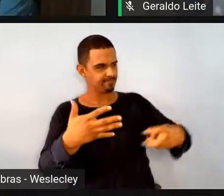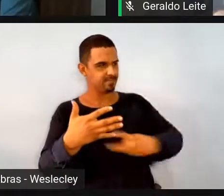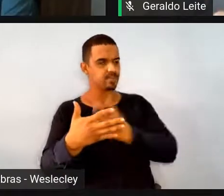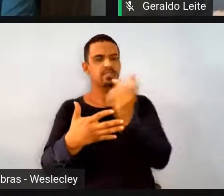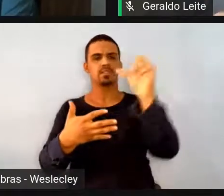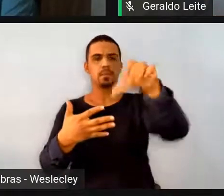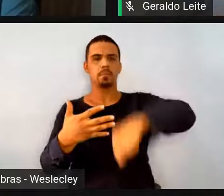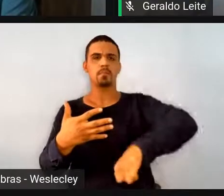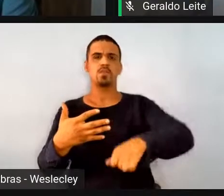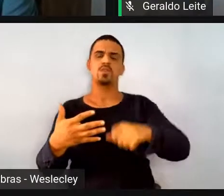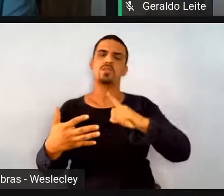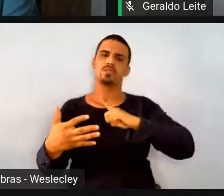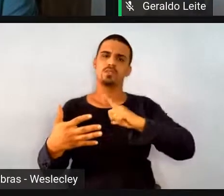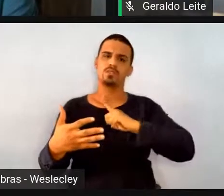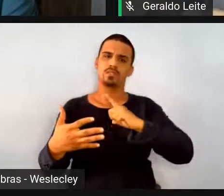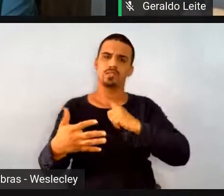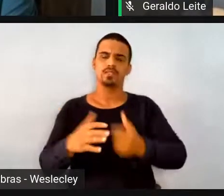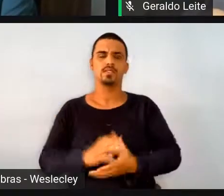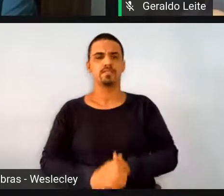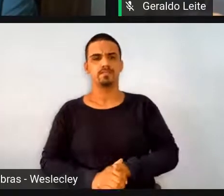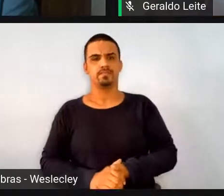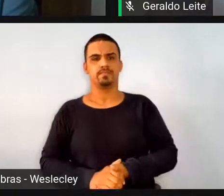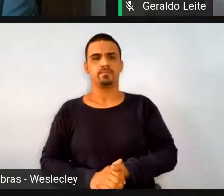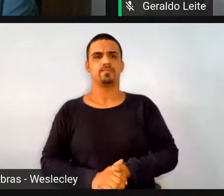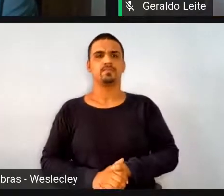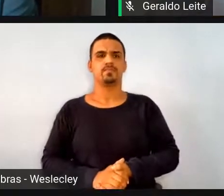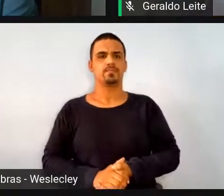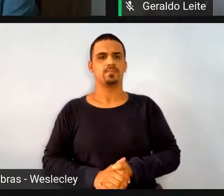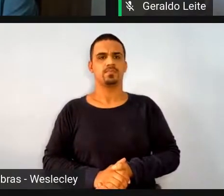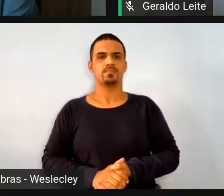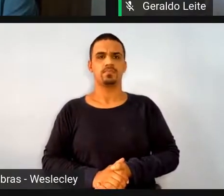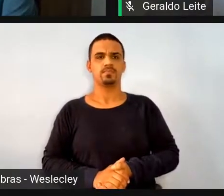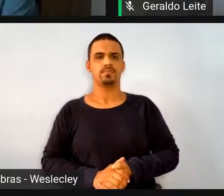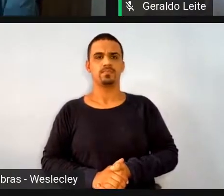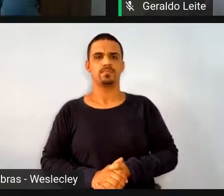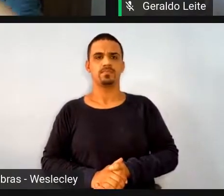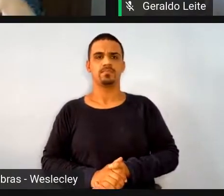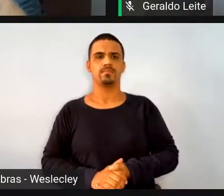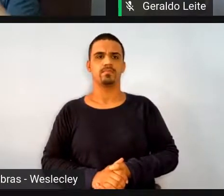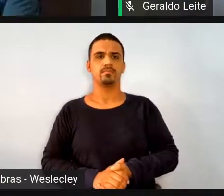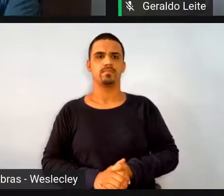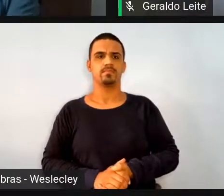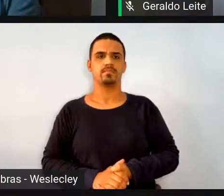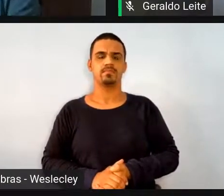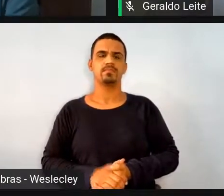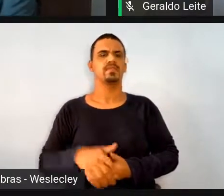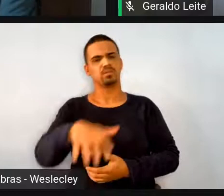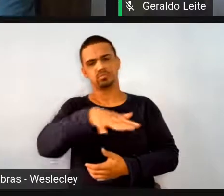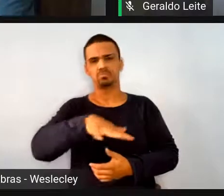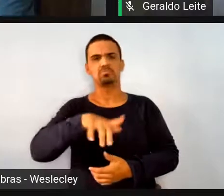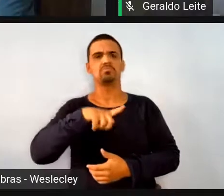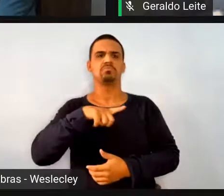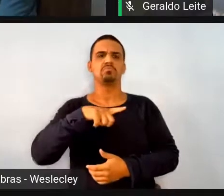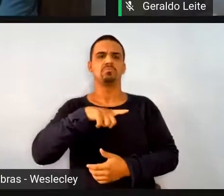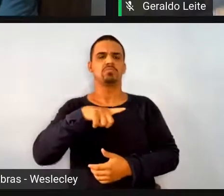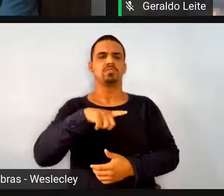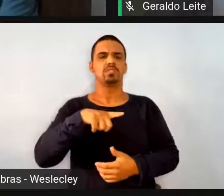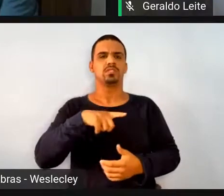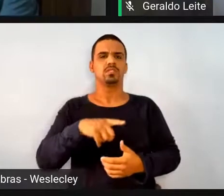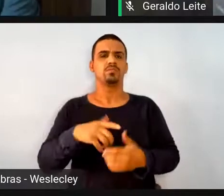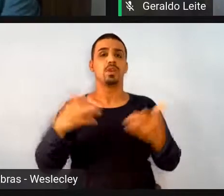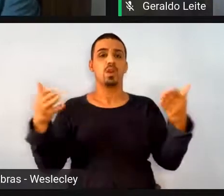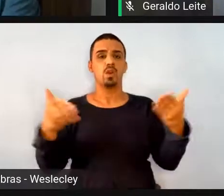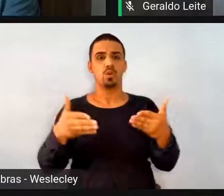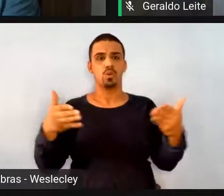criminalidade urbana violenta organizada, né? Etc. E adjacências disso. Né? Então,